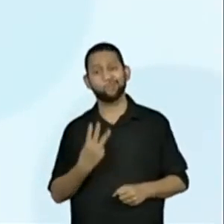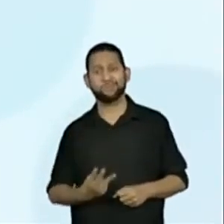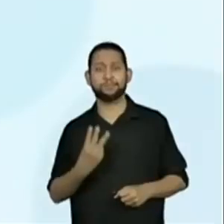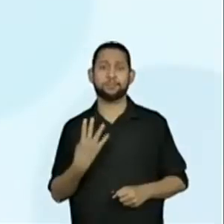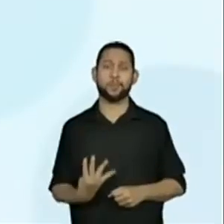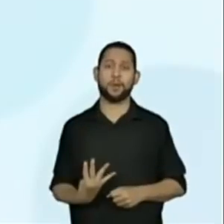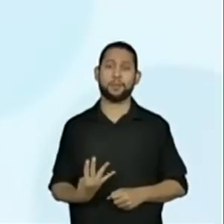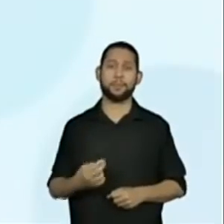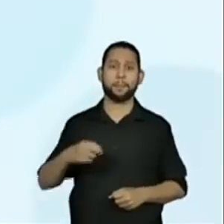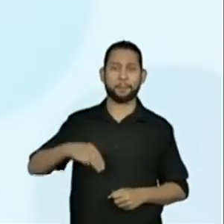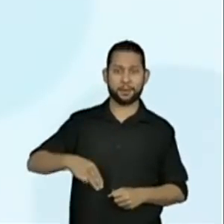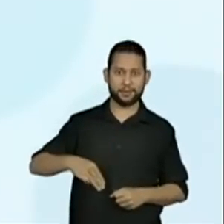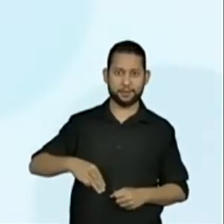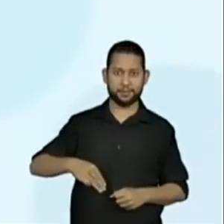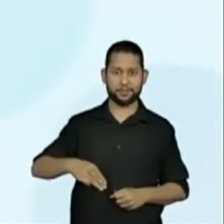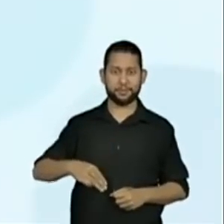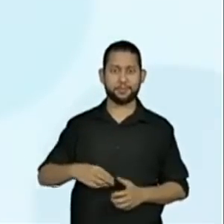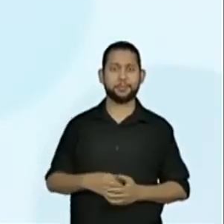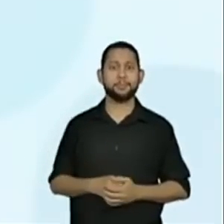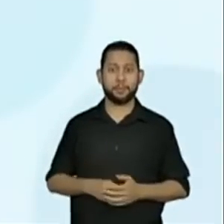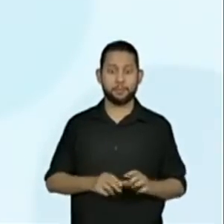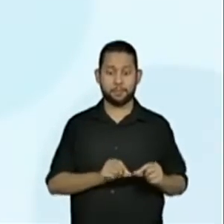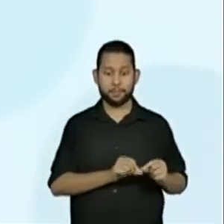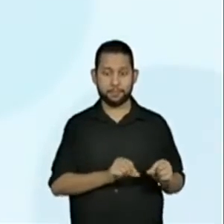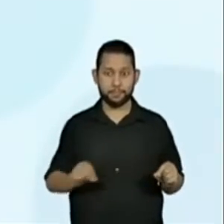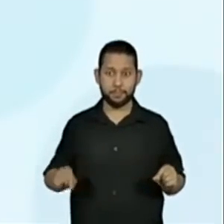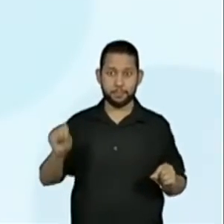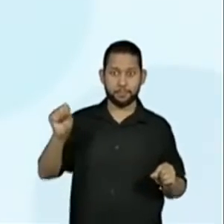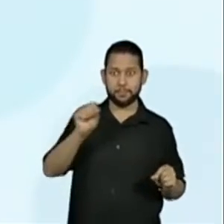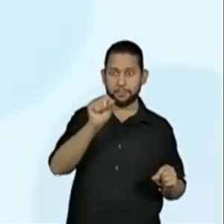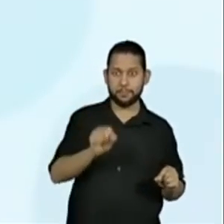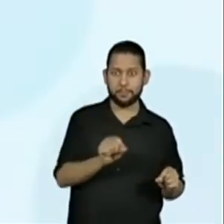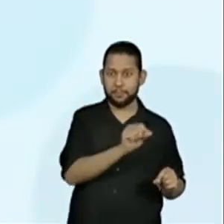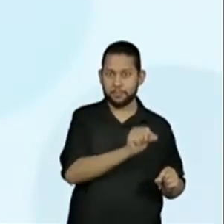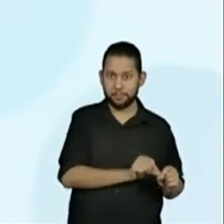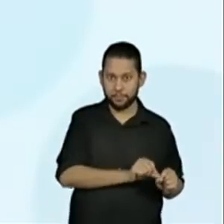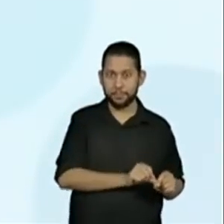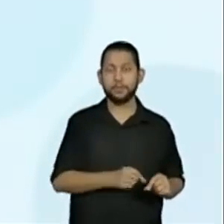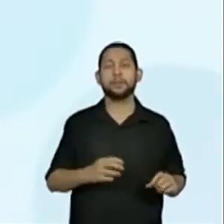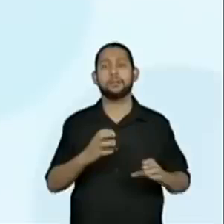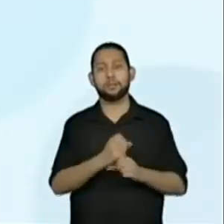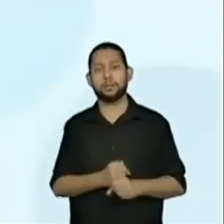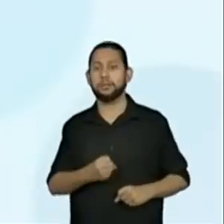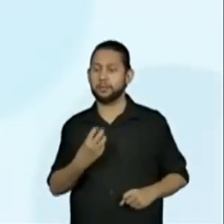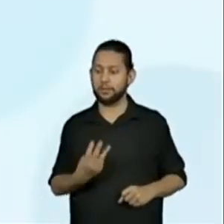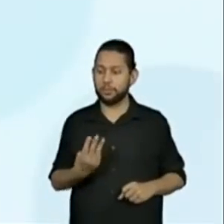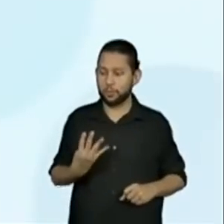M Então já vou registrar aqui meu perímetro de 34 m